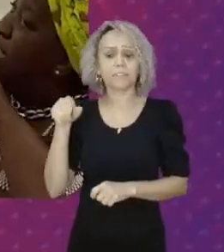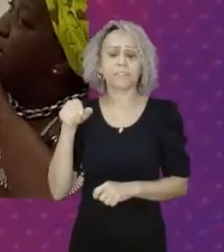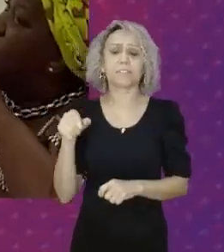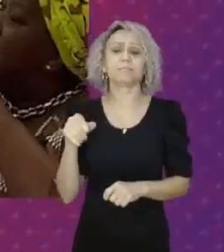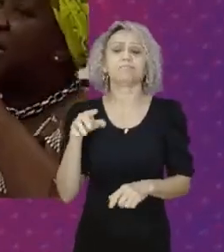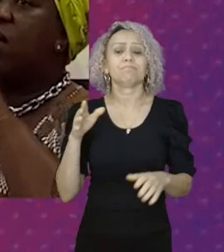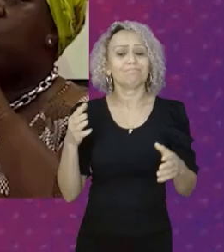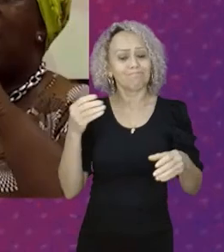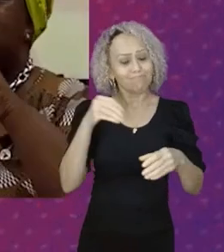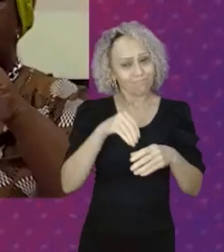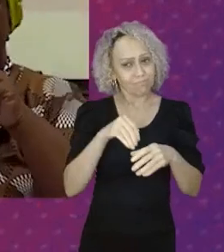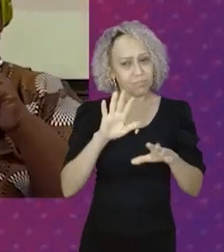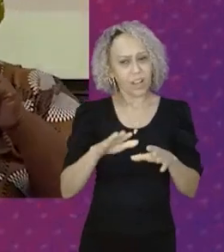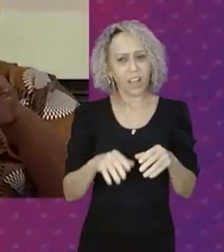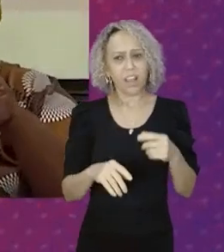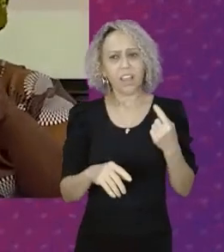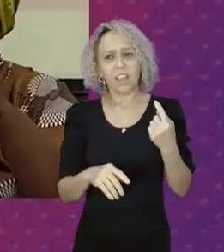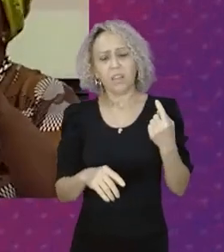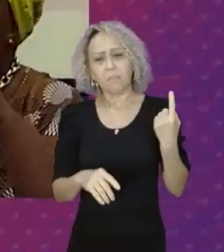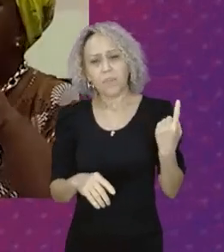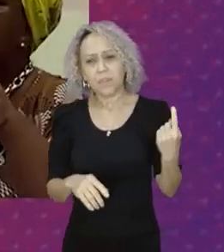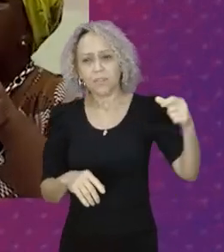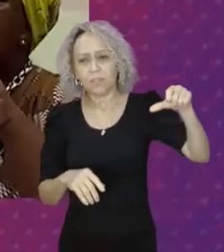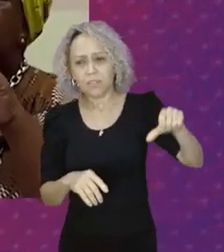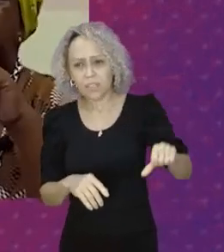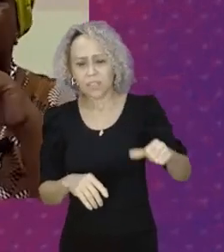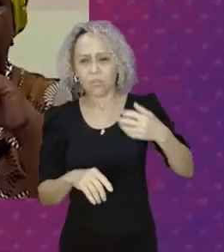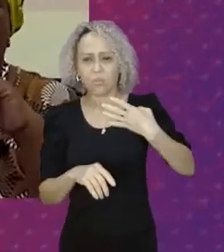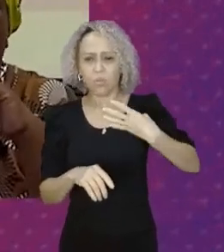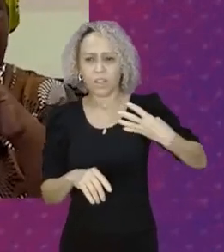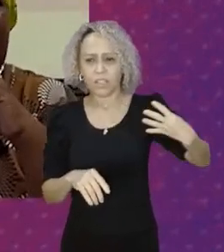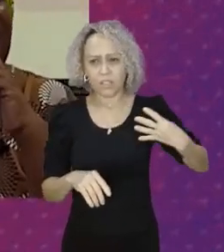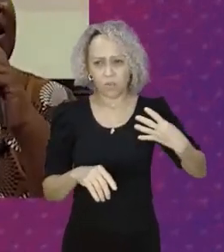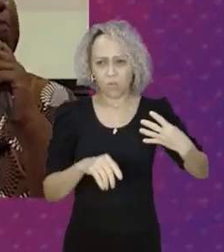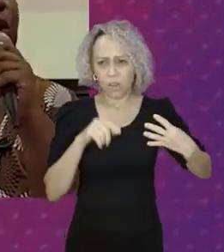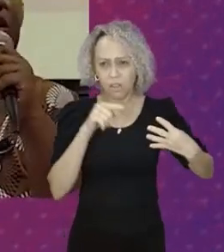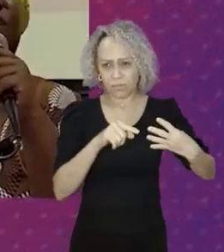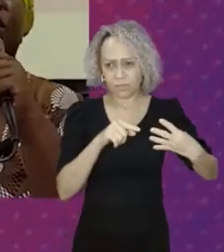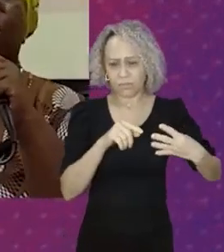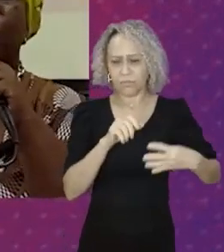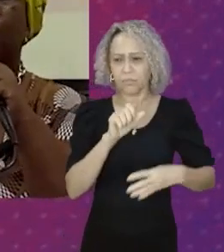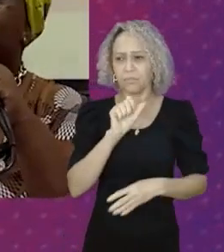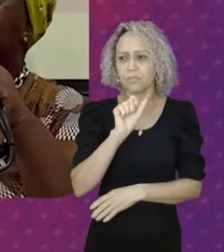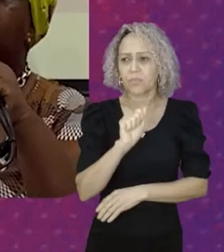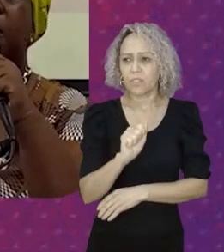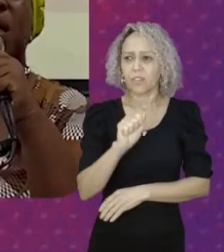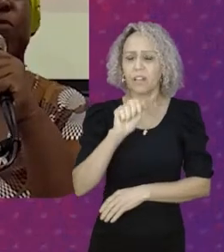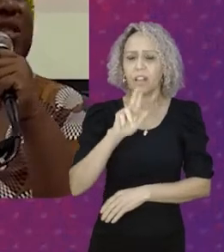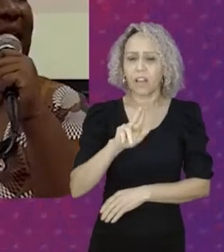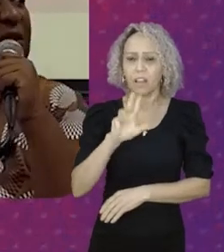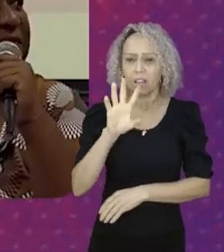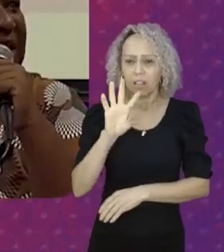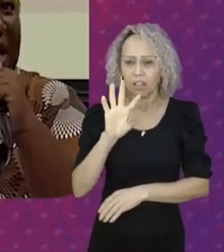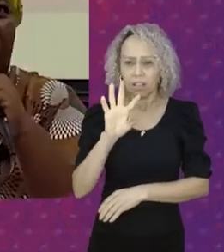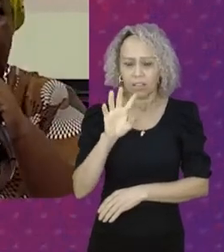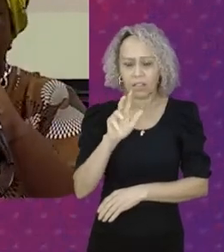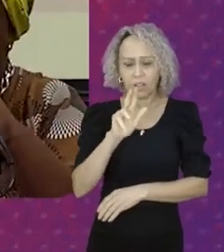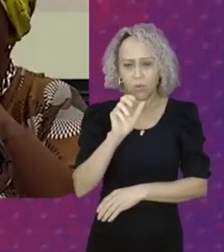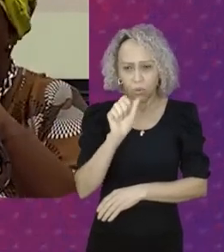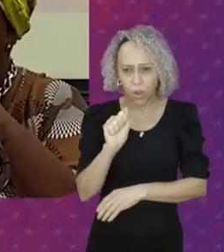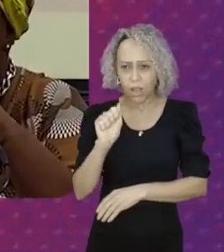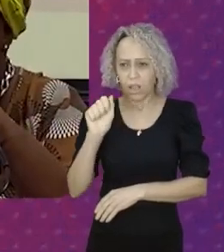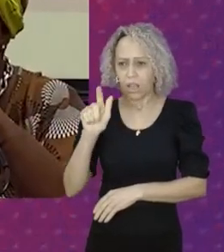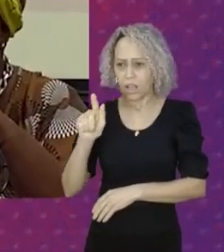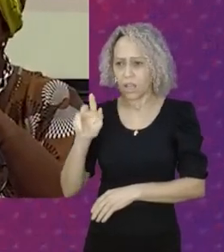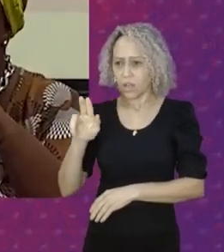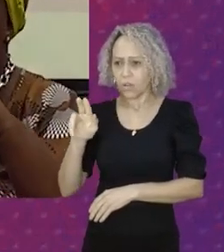em 1944, né? O Abdias do Nascimento, que depois foi nosso deputado federal pelo